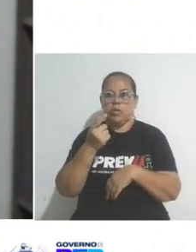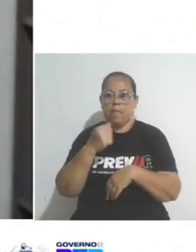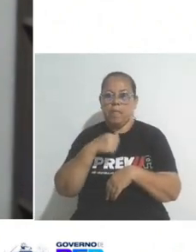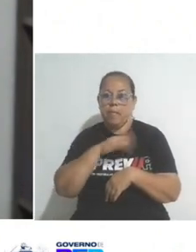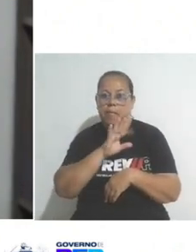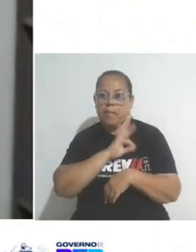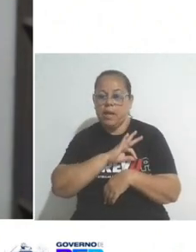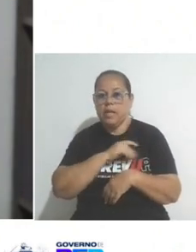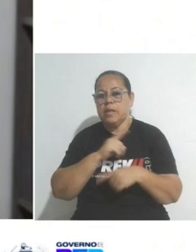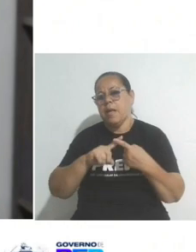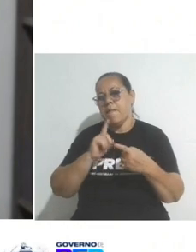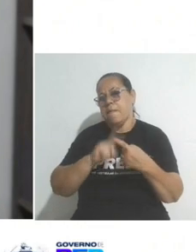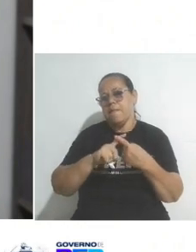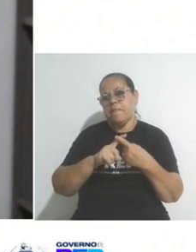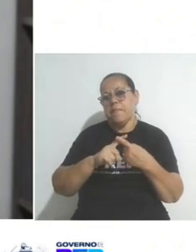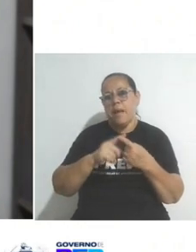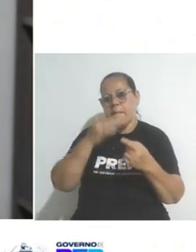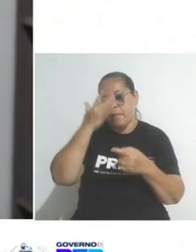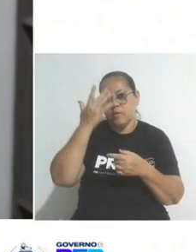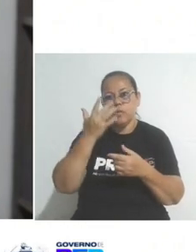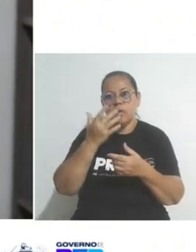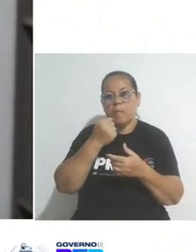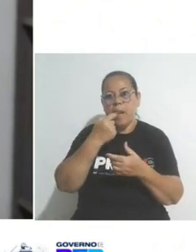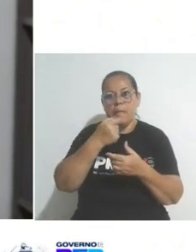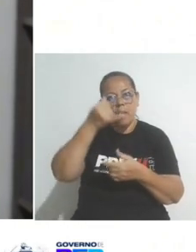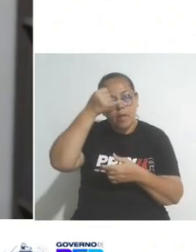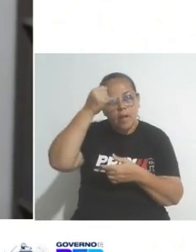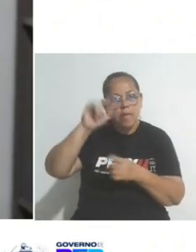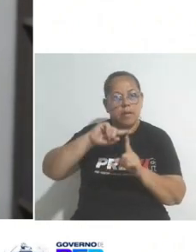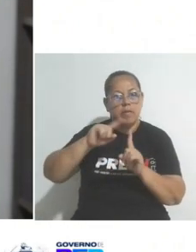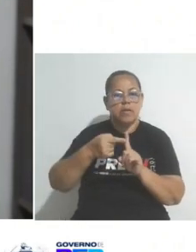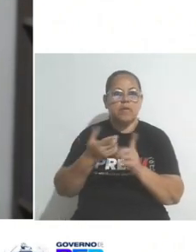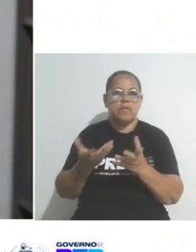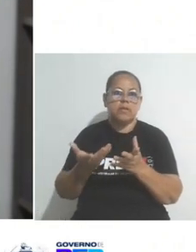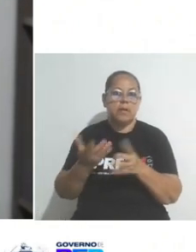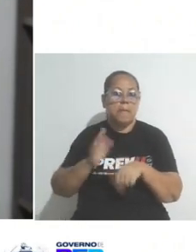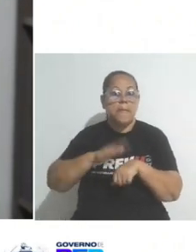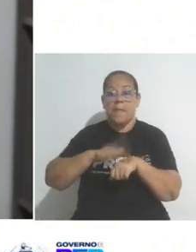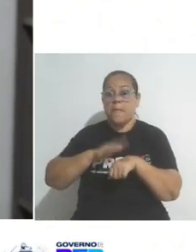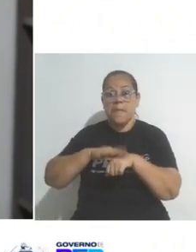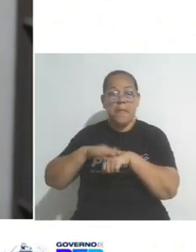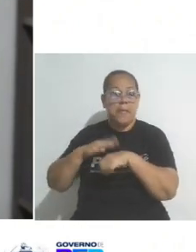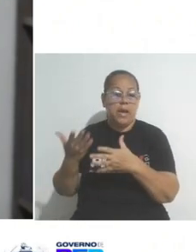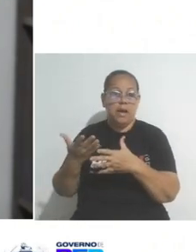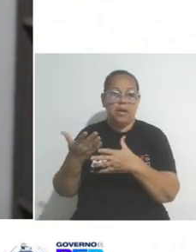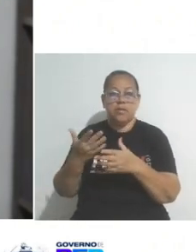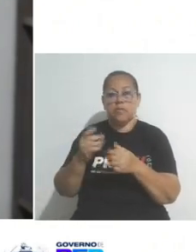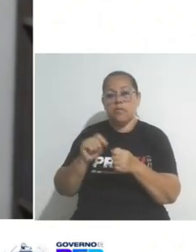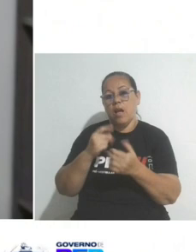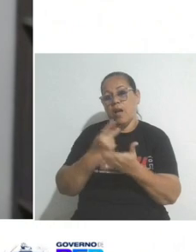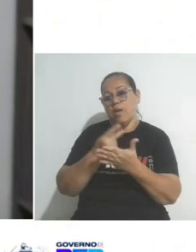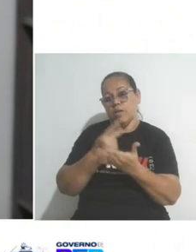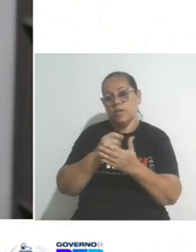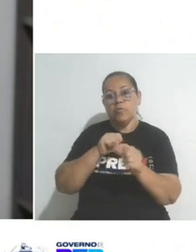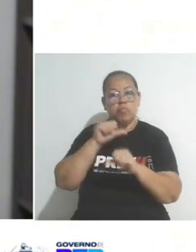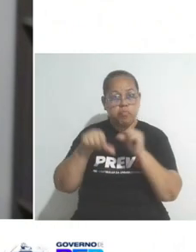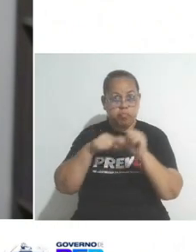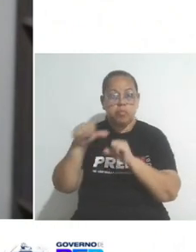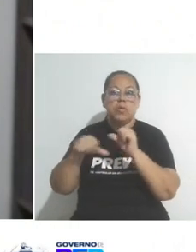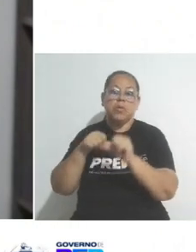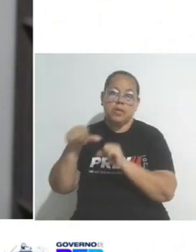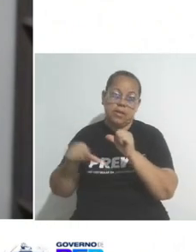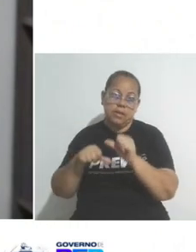dos métodos anticonceptivos então é muito mais complexo do que só mostra isso provoca uma transição